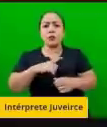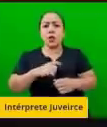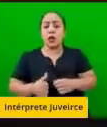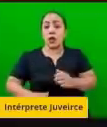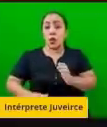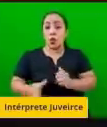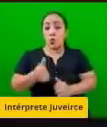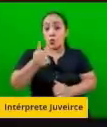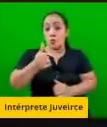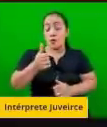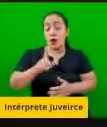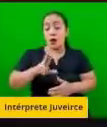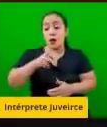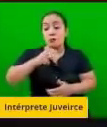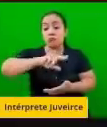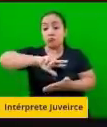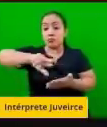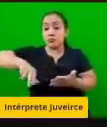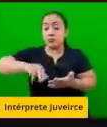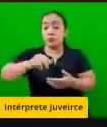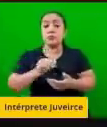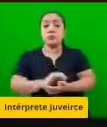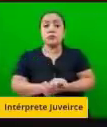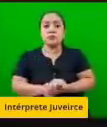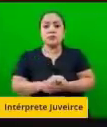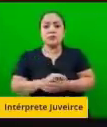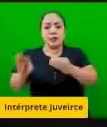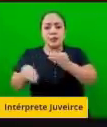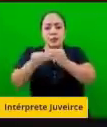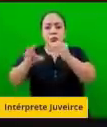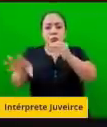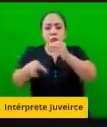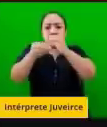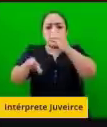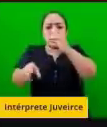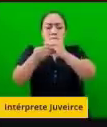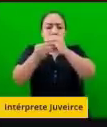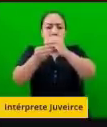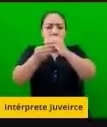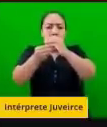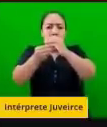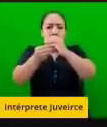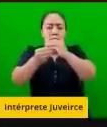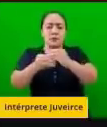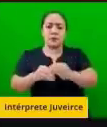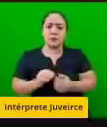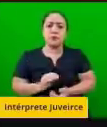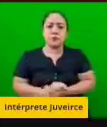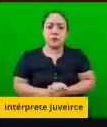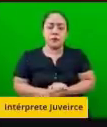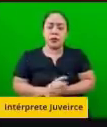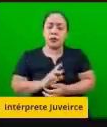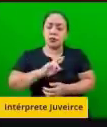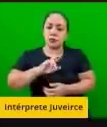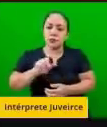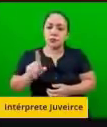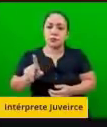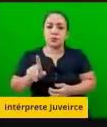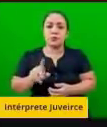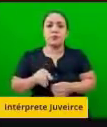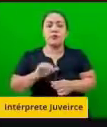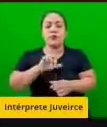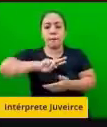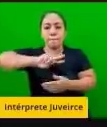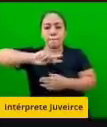devemos apresentar informações adicionais ou complementares ao nosso texto base. Ao contrário, ele deve